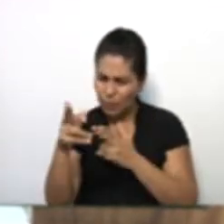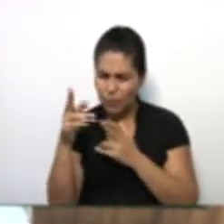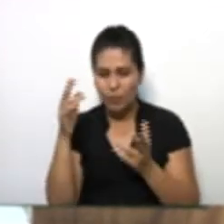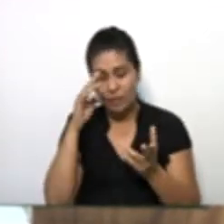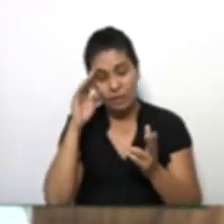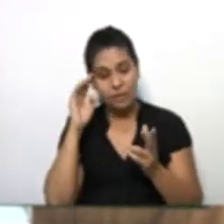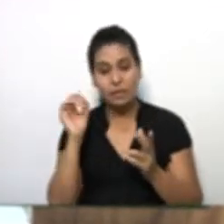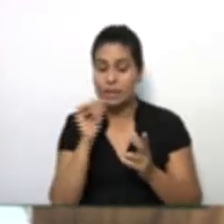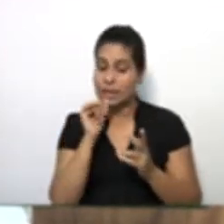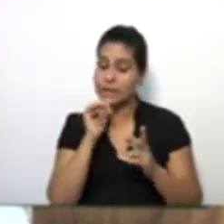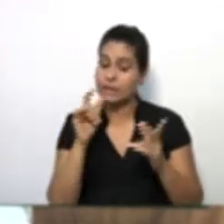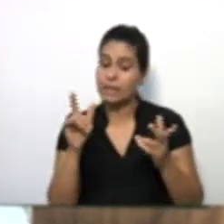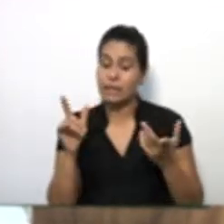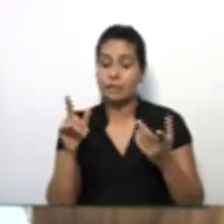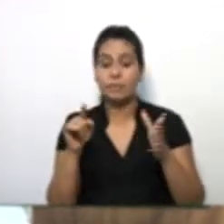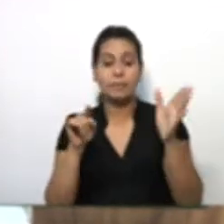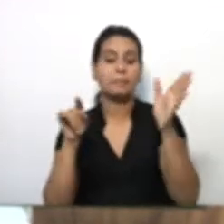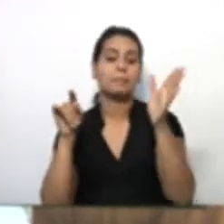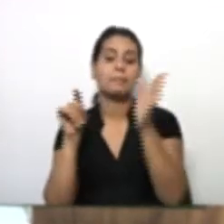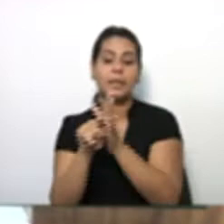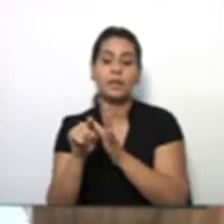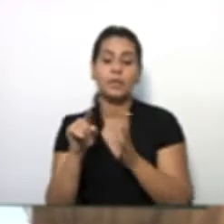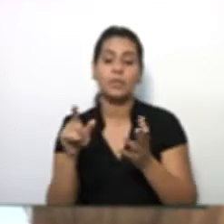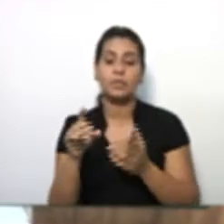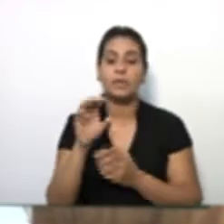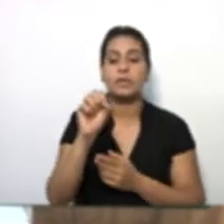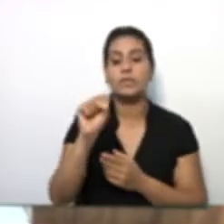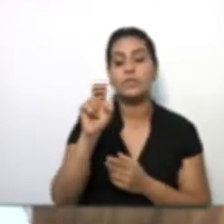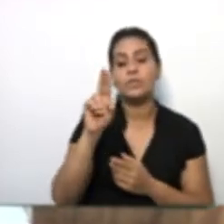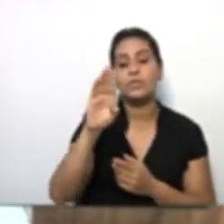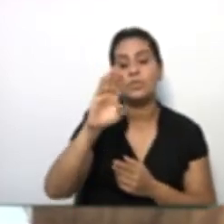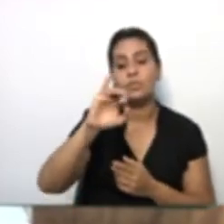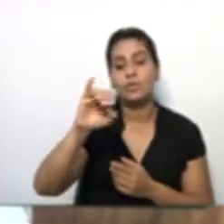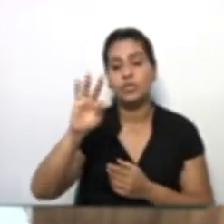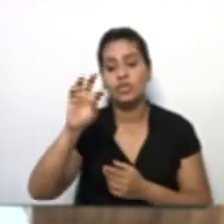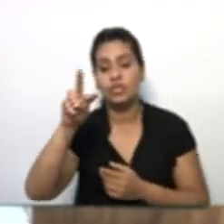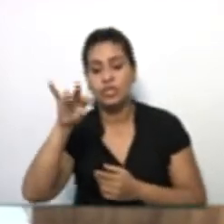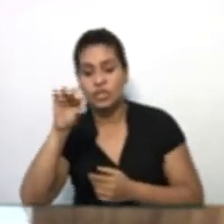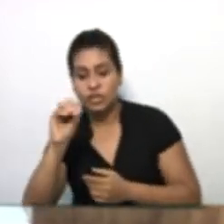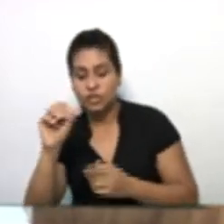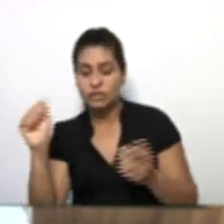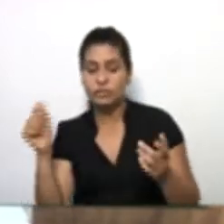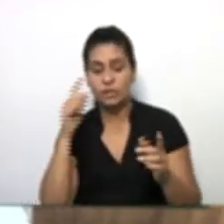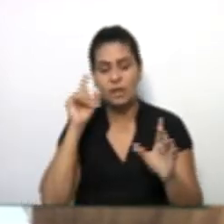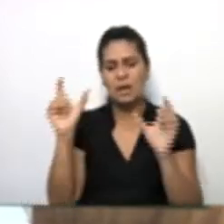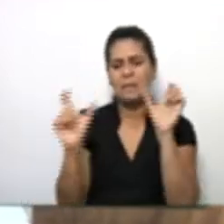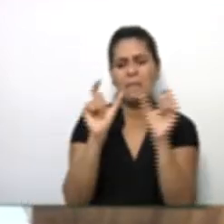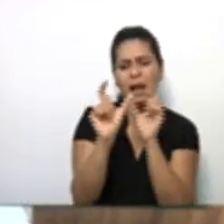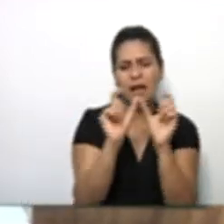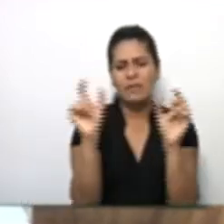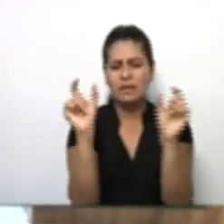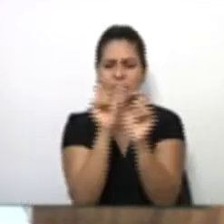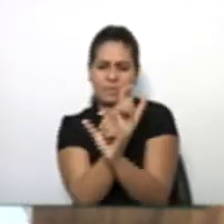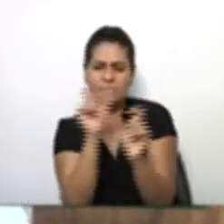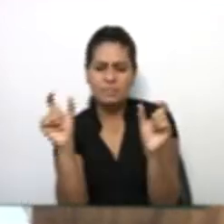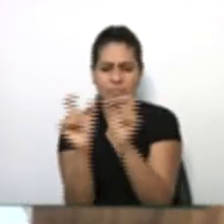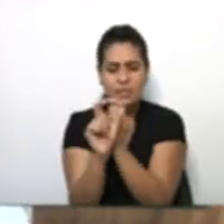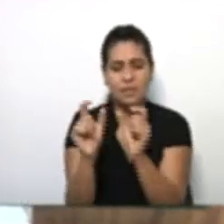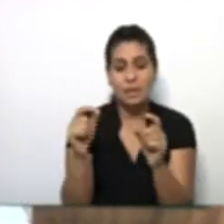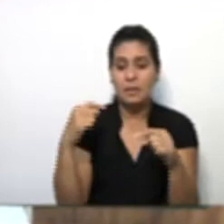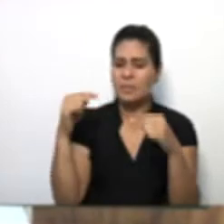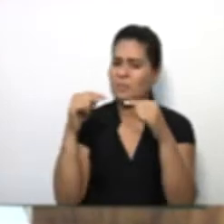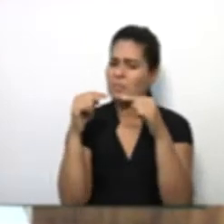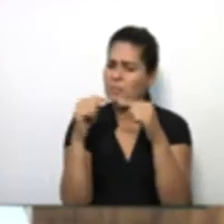como se trata de uma questão, como o senhor colocou no começo, subjetiva, né? Houveram ali uma ou outra palavrinha que ele mudou, mas aqueles